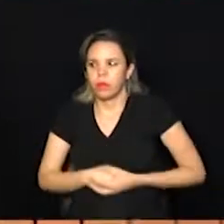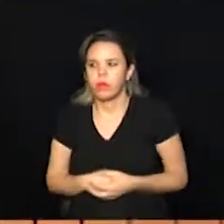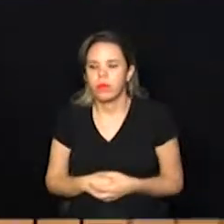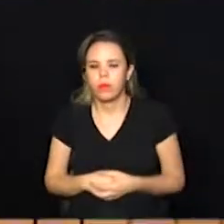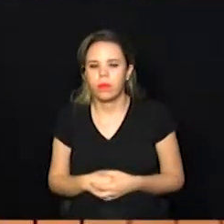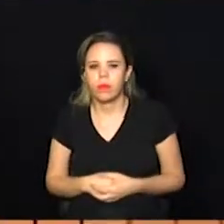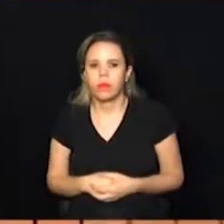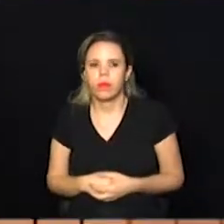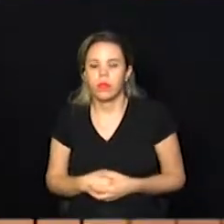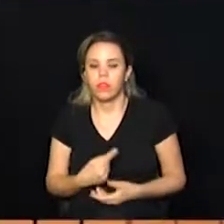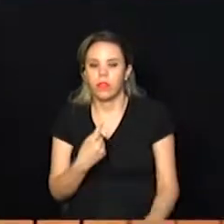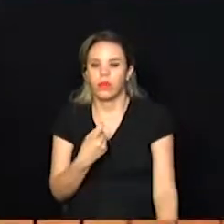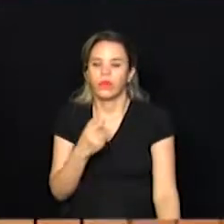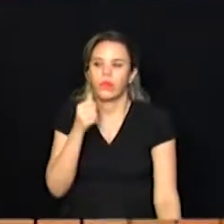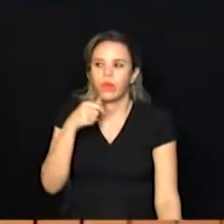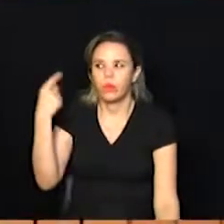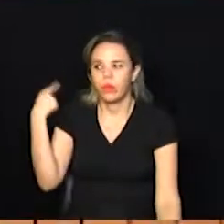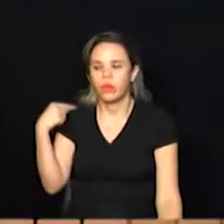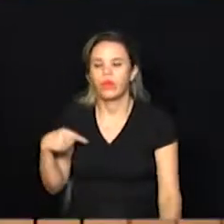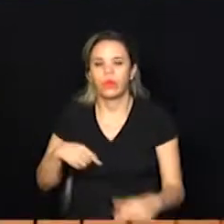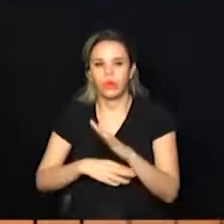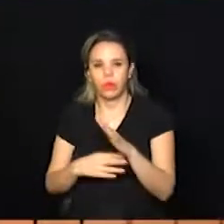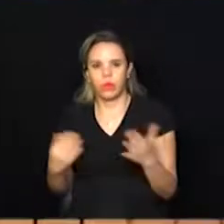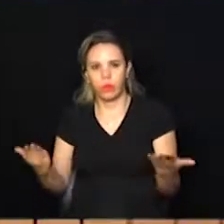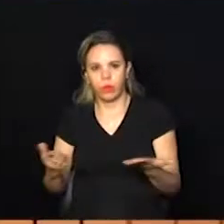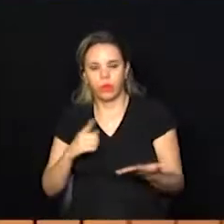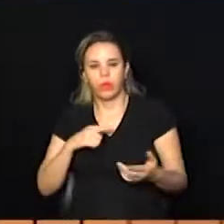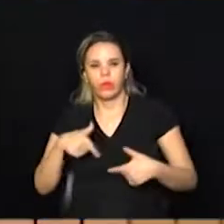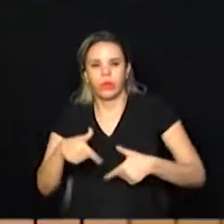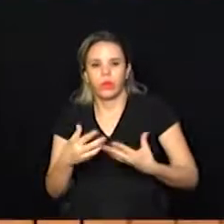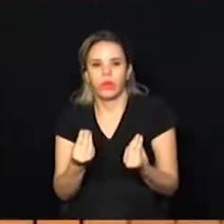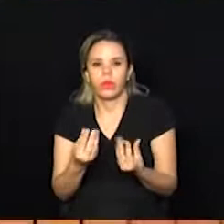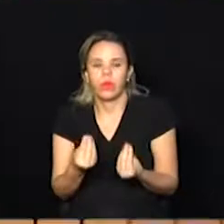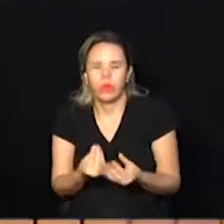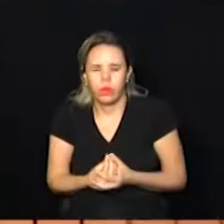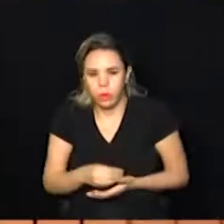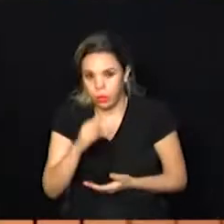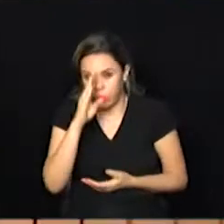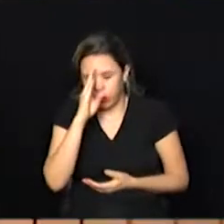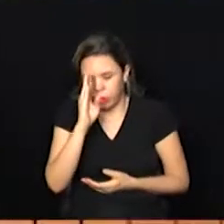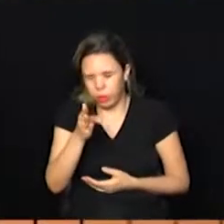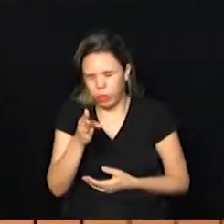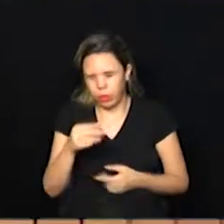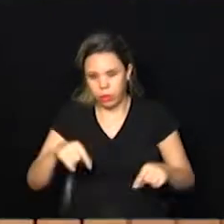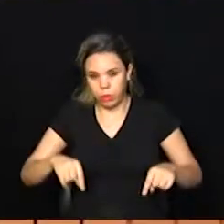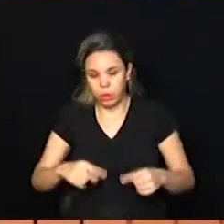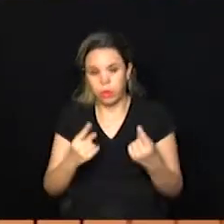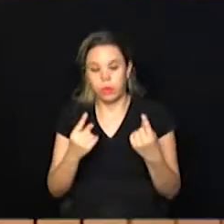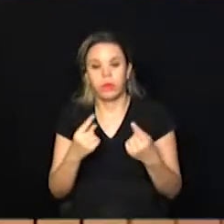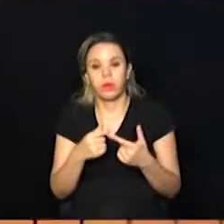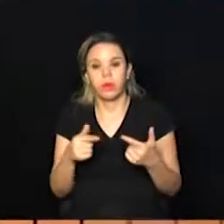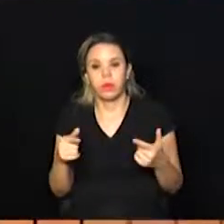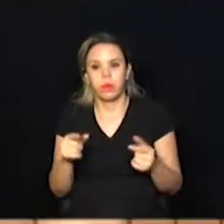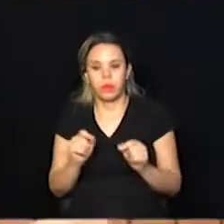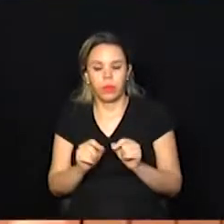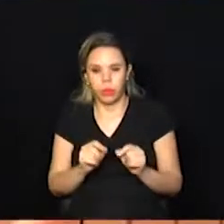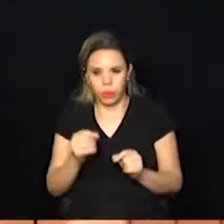única mulher na Câmara, né, nós temos trabalhado bastante, principalmente no desafio de